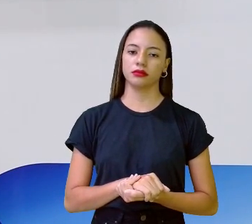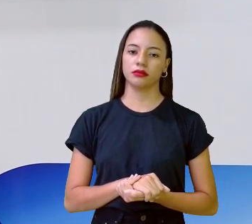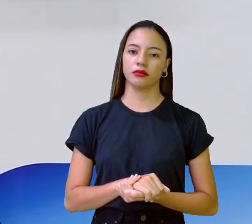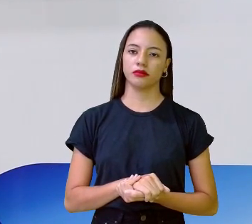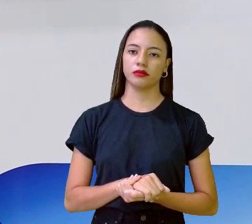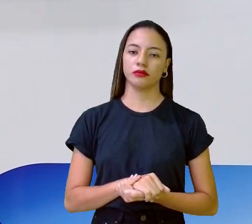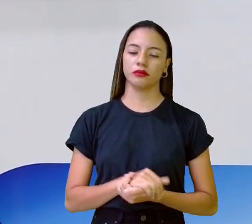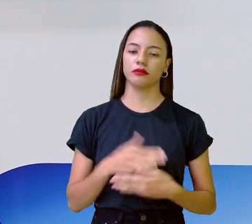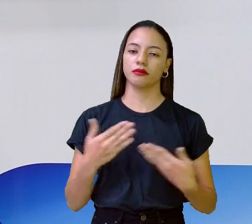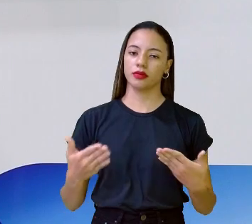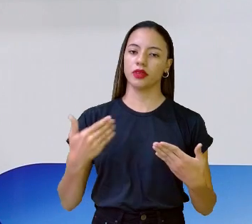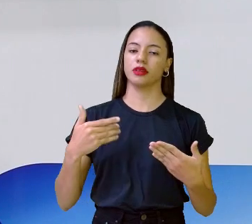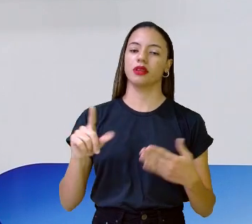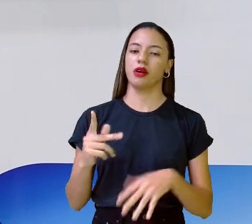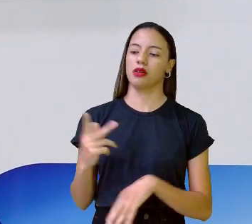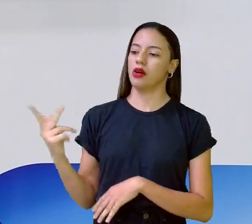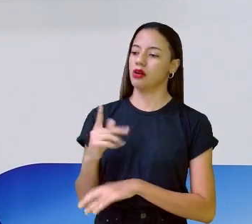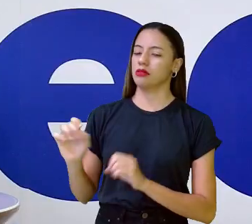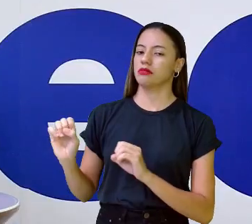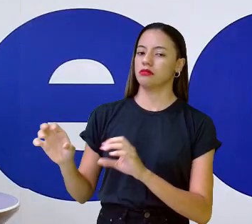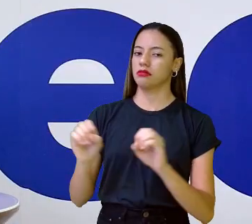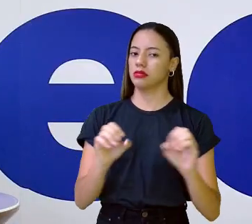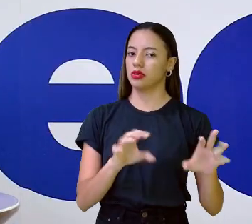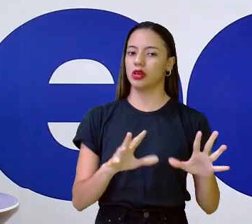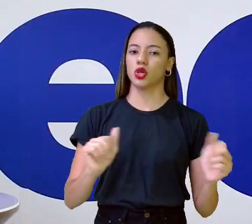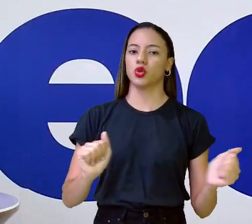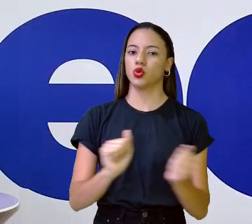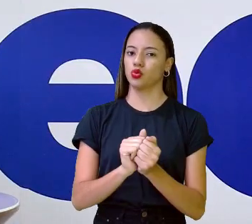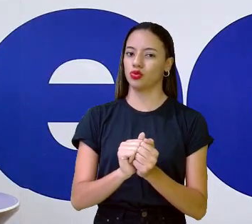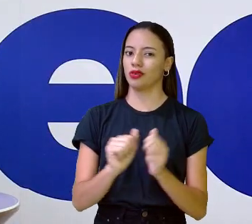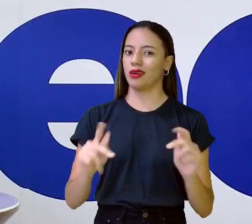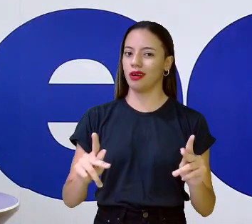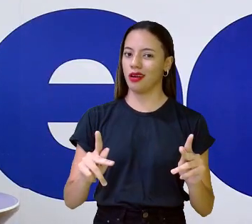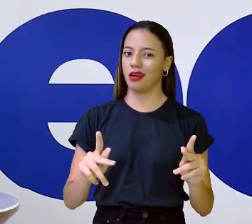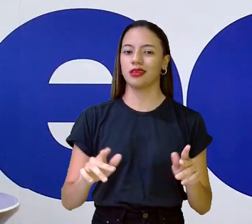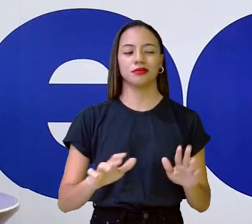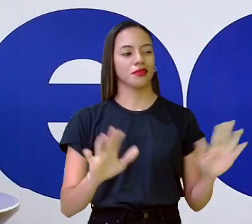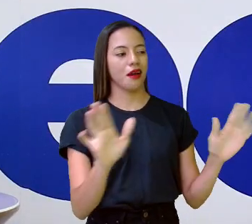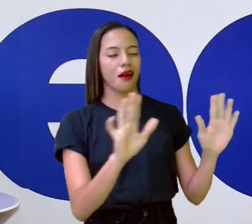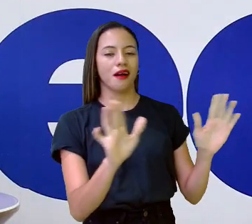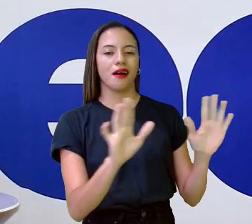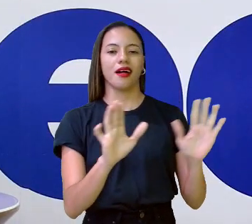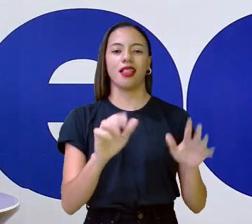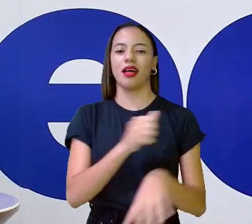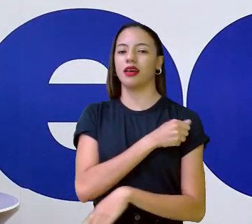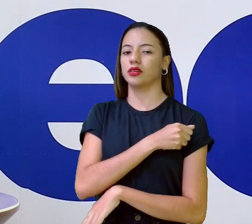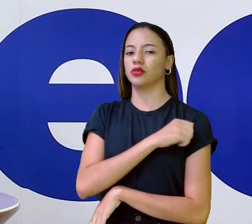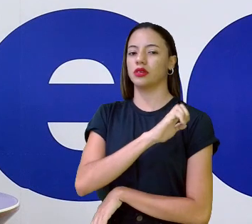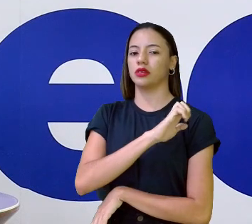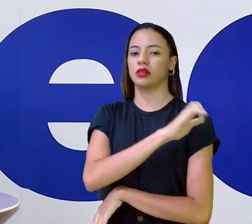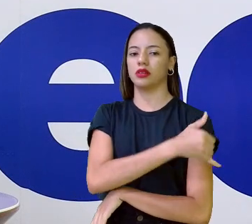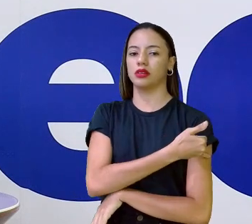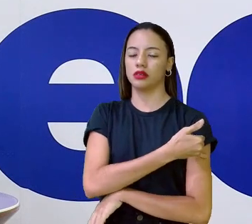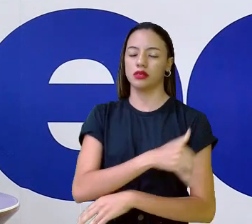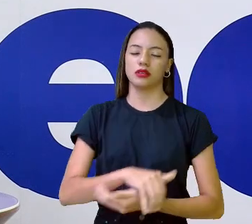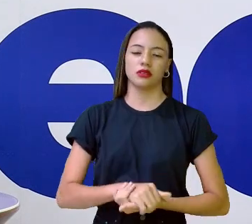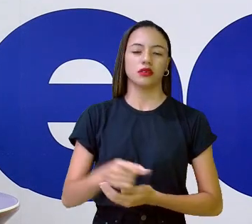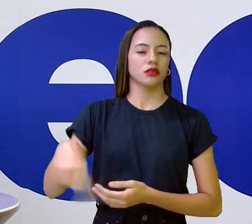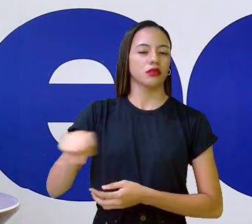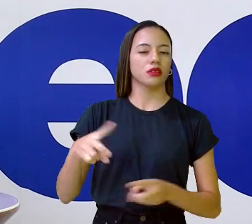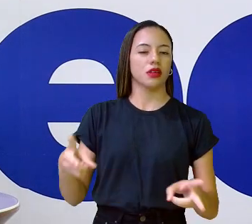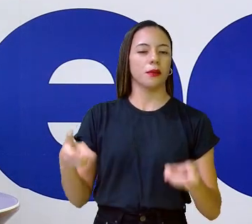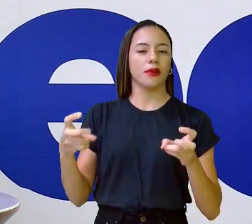transmitindo essa aula juntas. Exatamente, olá, estudantes da EJA. Vocês perceberam, né? A gente já teve